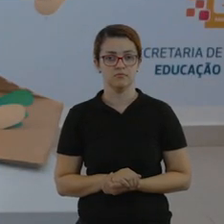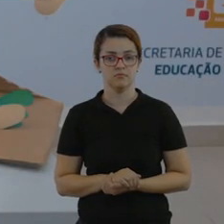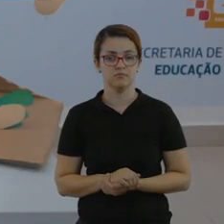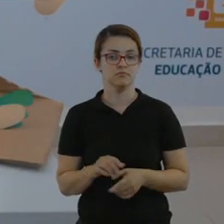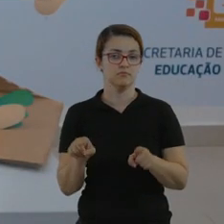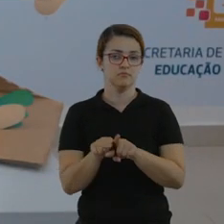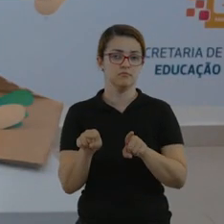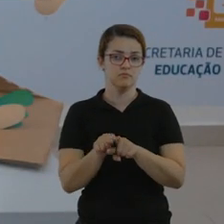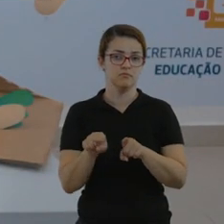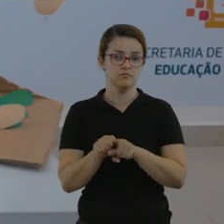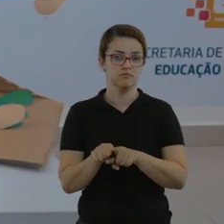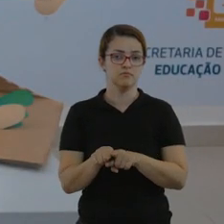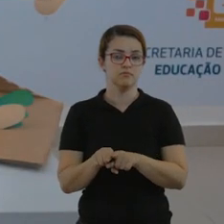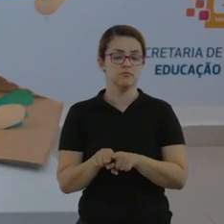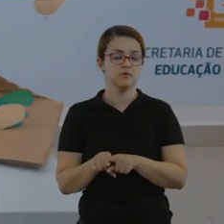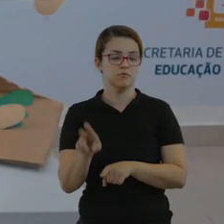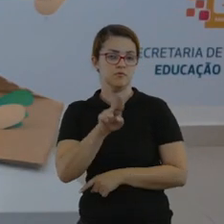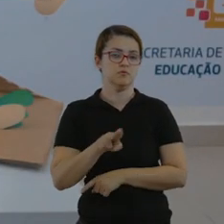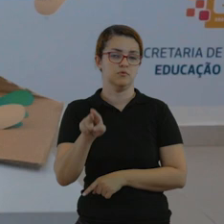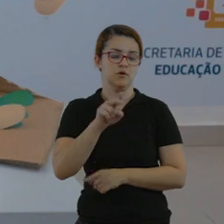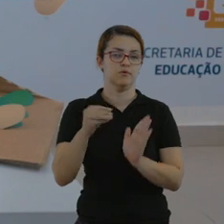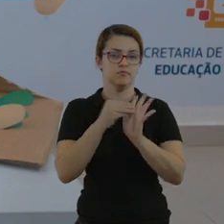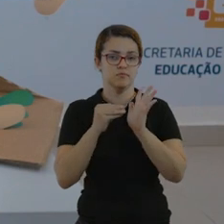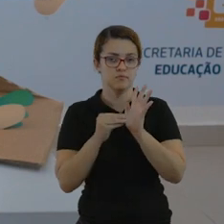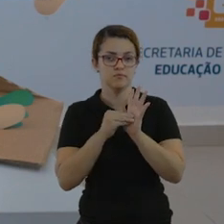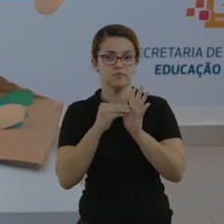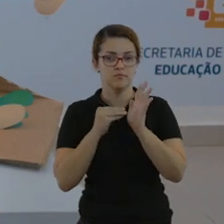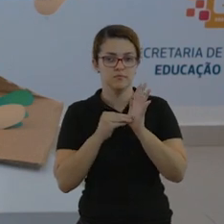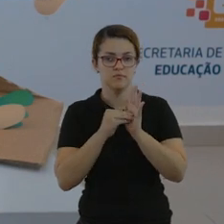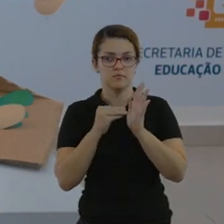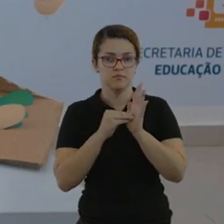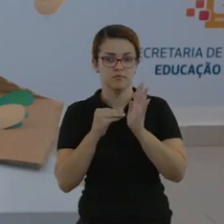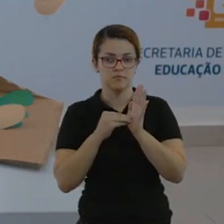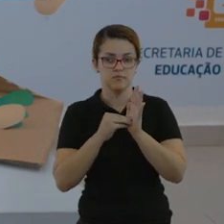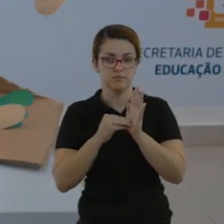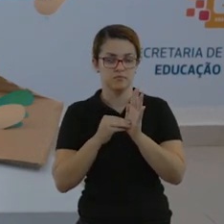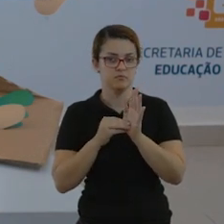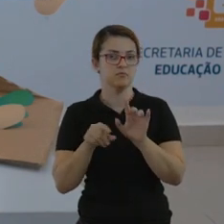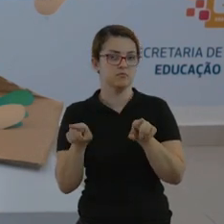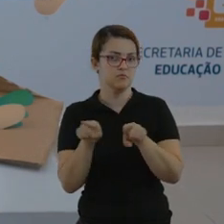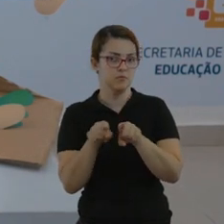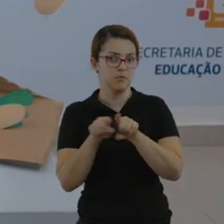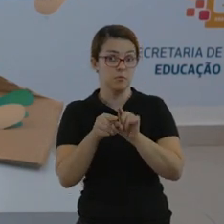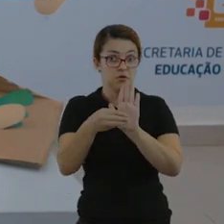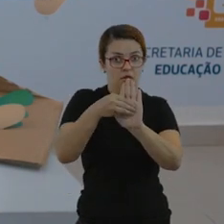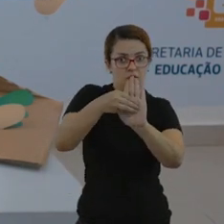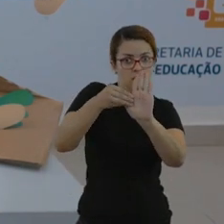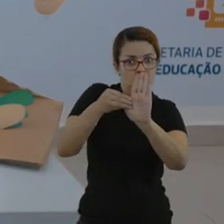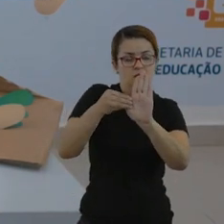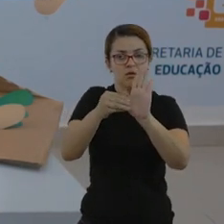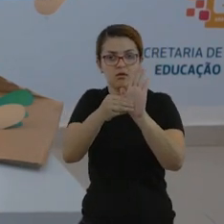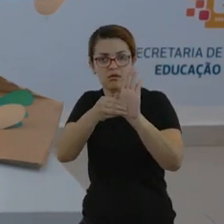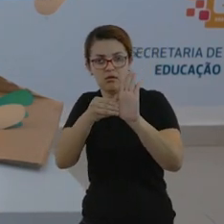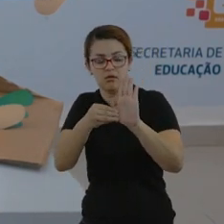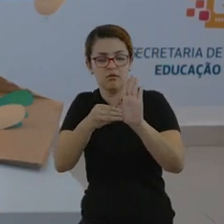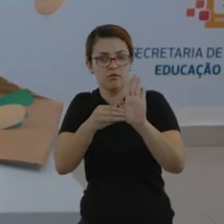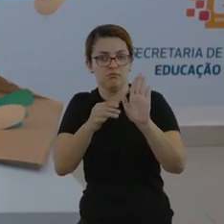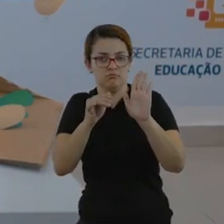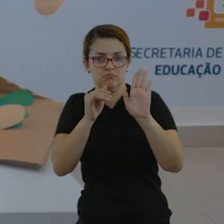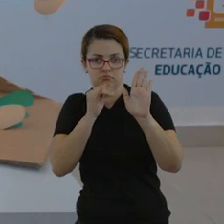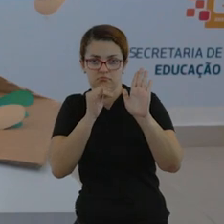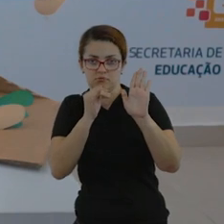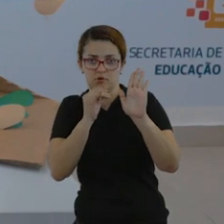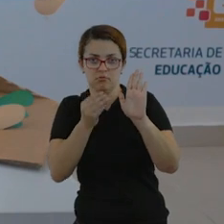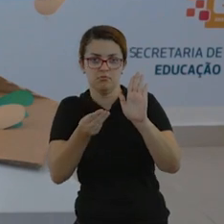Outro jeito também de você trabalhar com esse pincel é você colocar ele arrastando, tá? Além de você bater ele